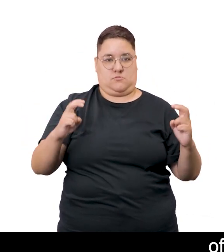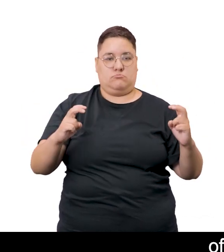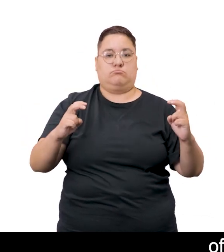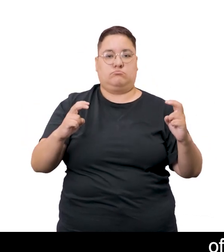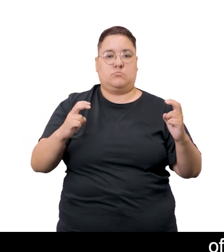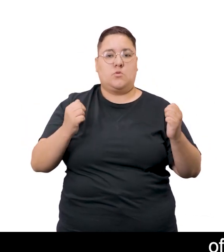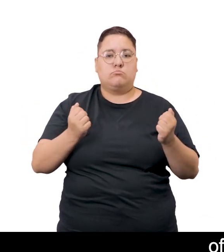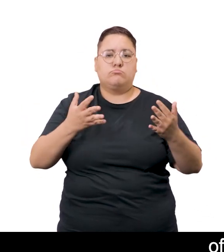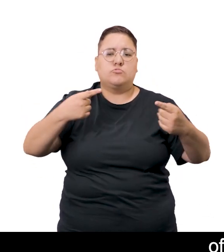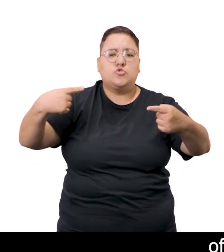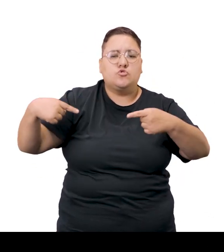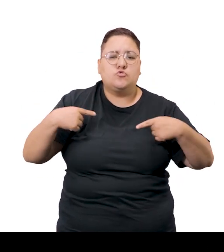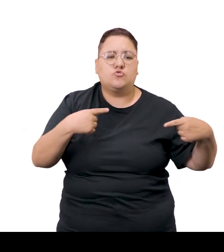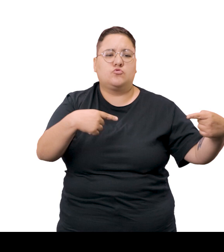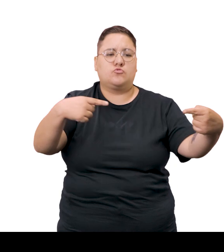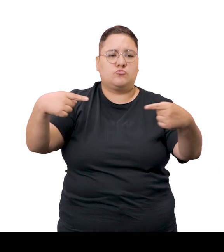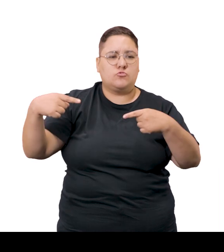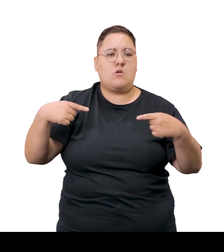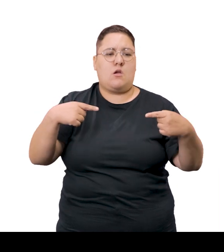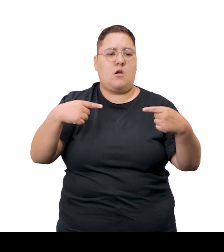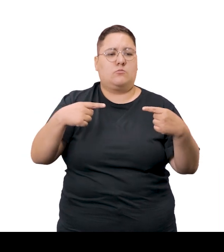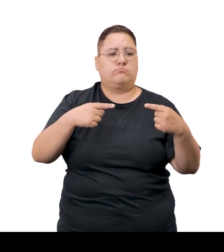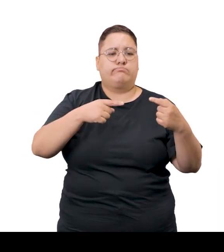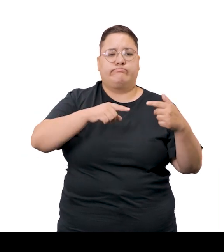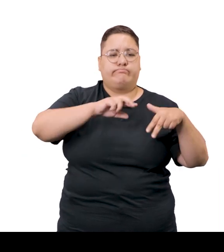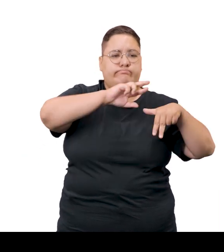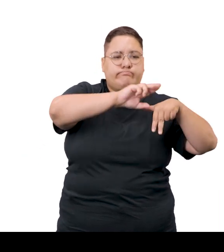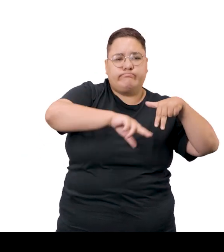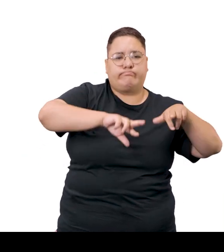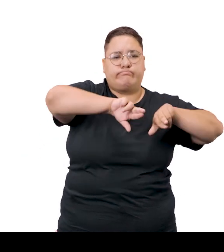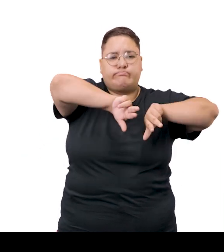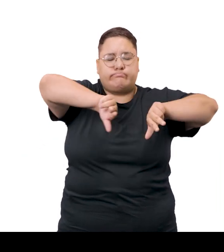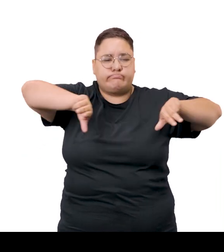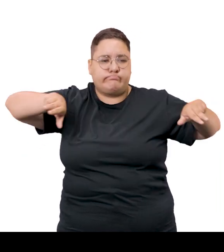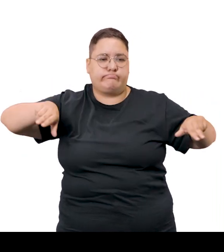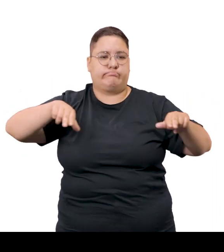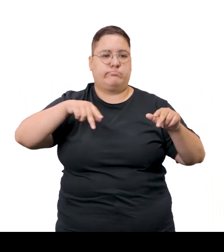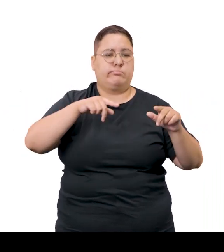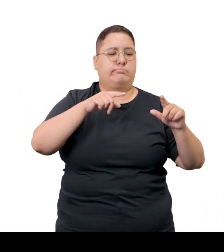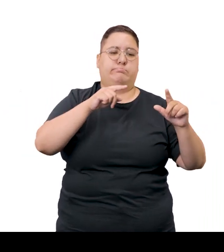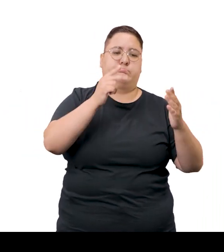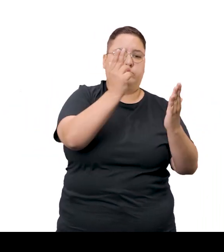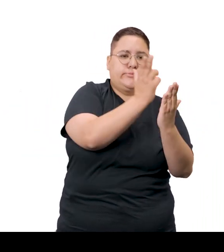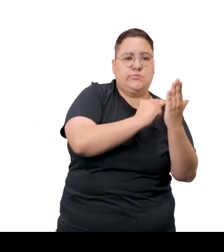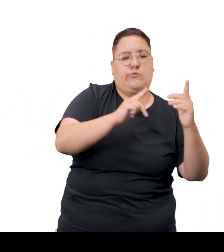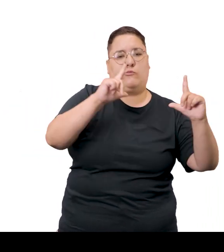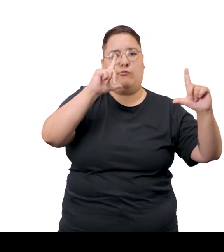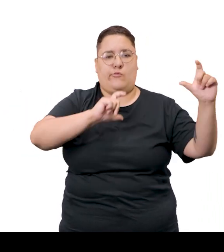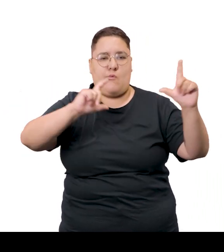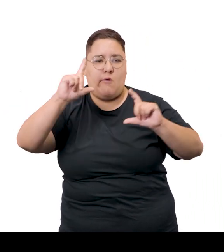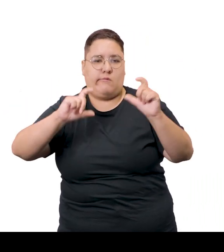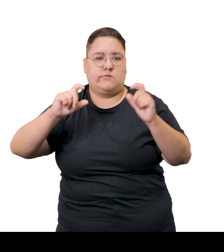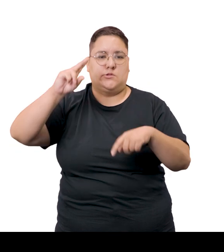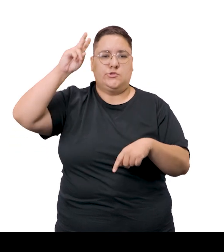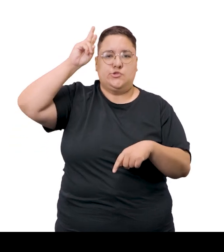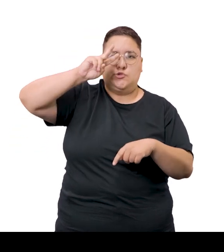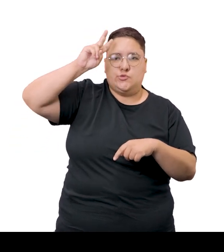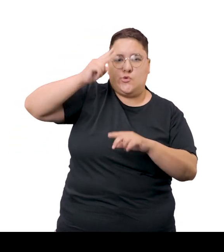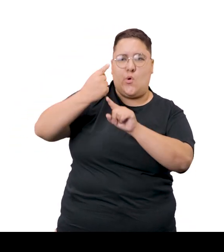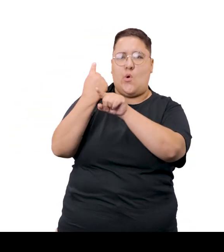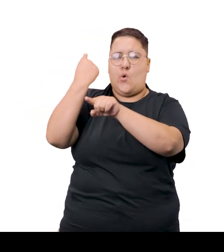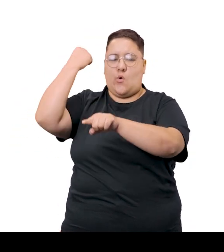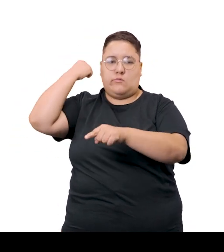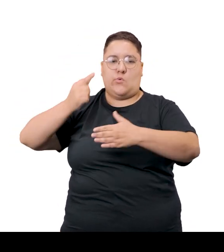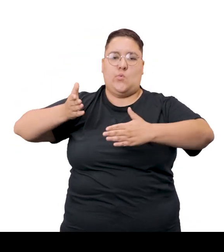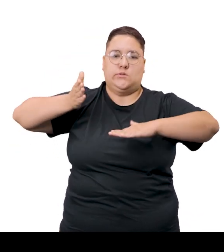contundente entre muitos gêneros, pintura e fotografia, o histórico e o contemporâneo, e, sobretudo, entre